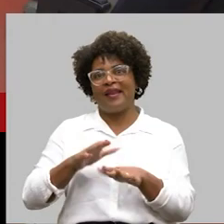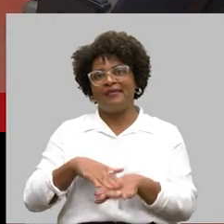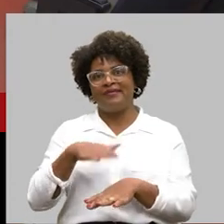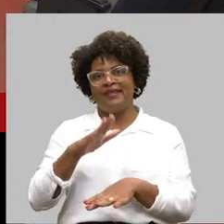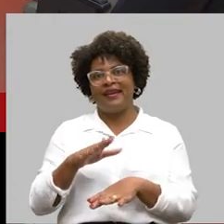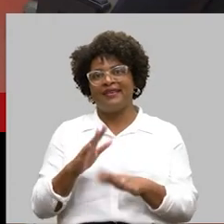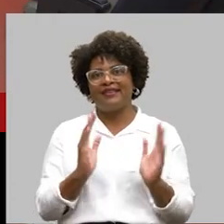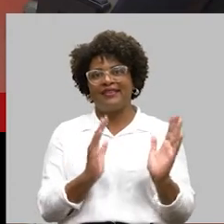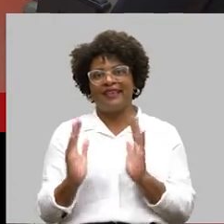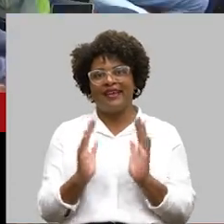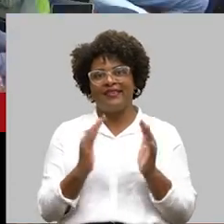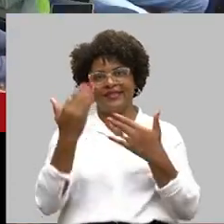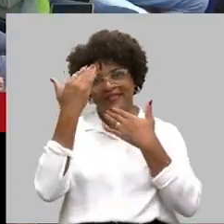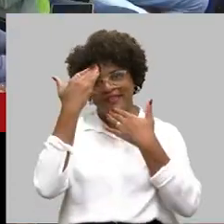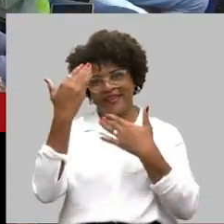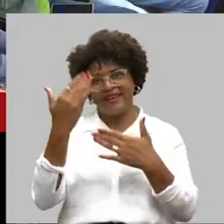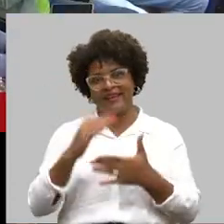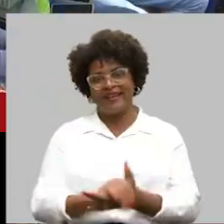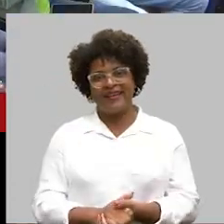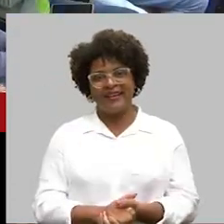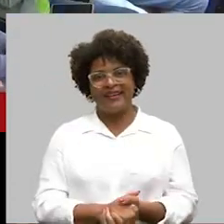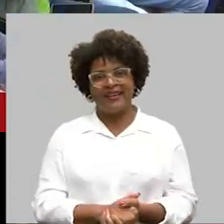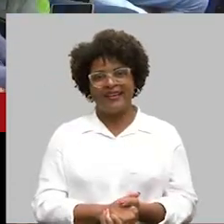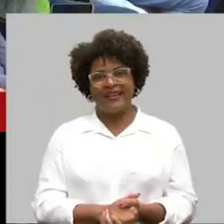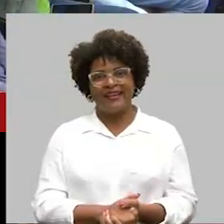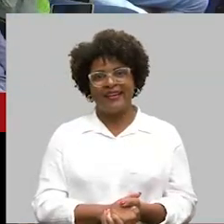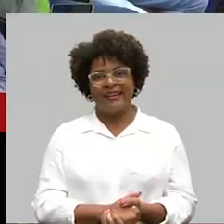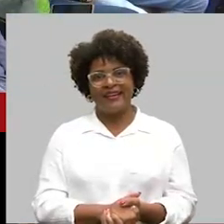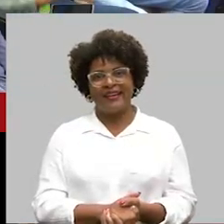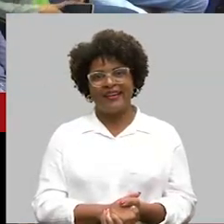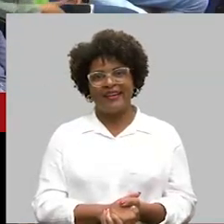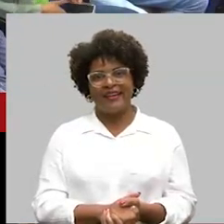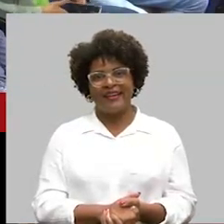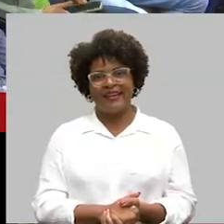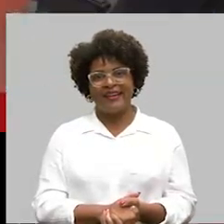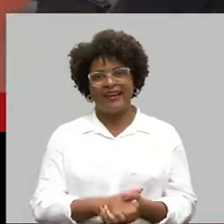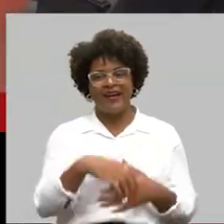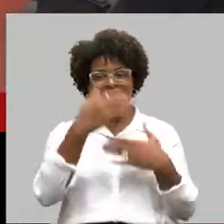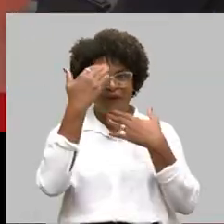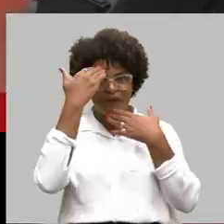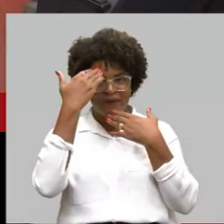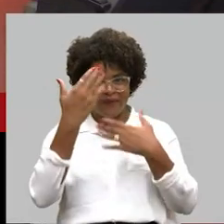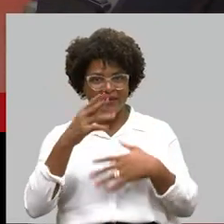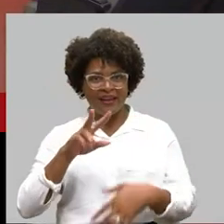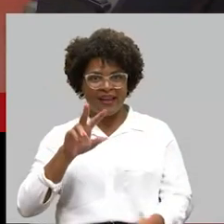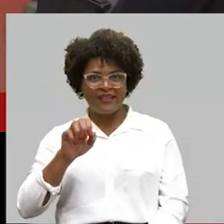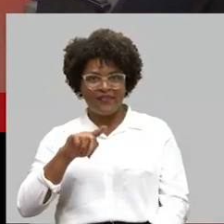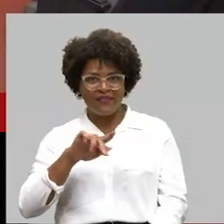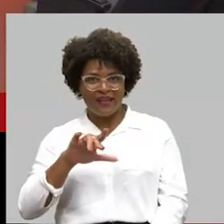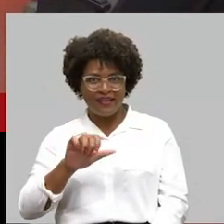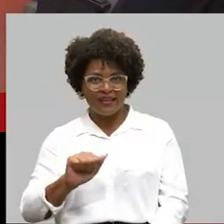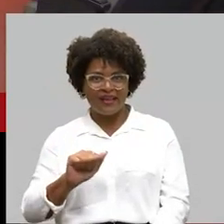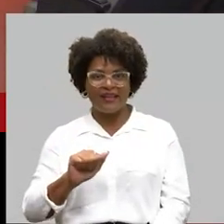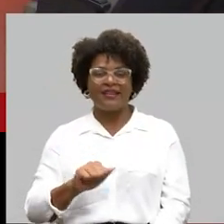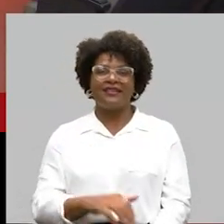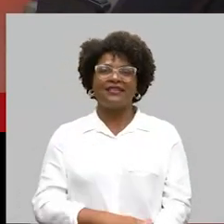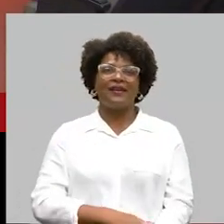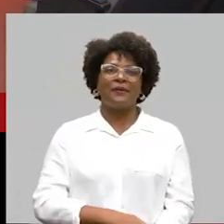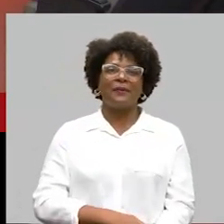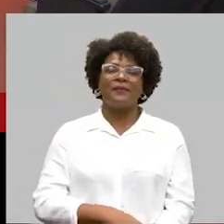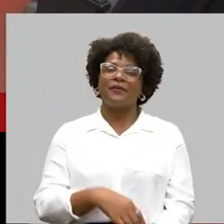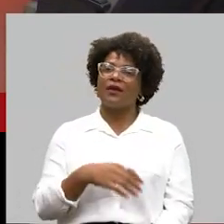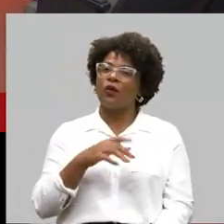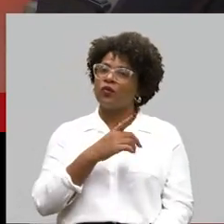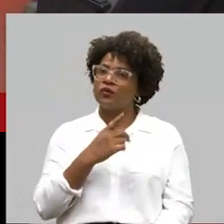minutos não senhor era 15 Muito obrigado Maria Isabel Nós lembramos mais uma vez o tempo para exposição